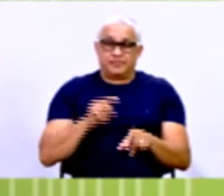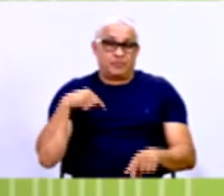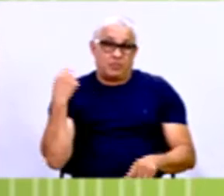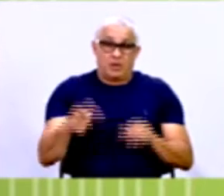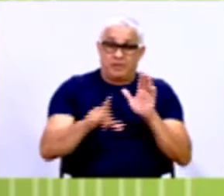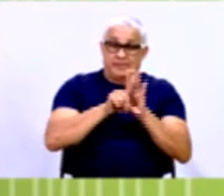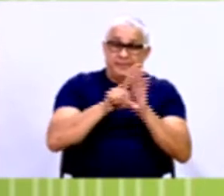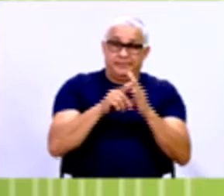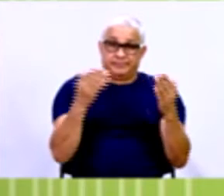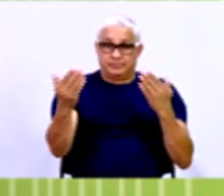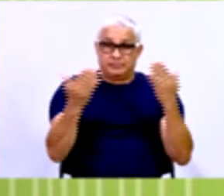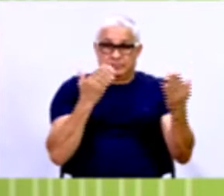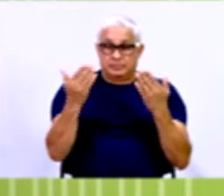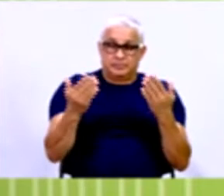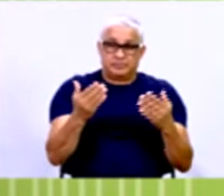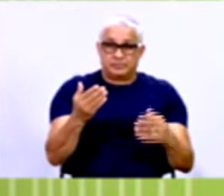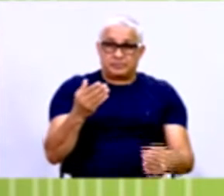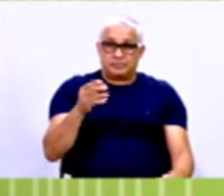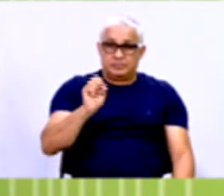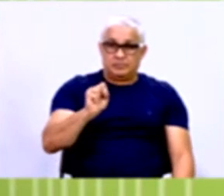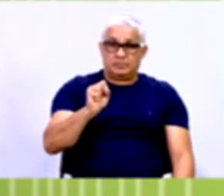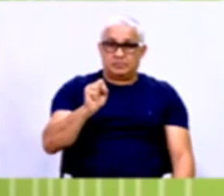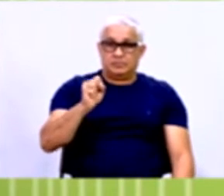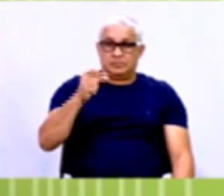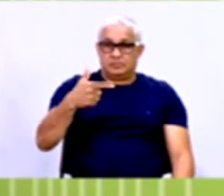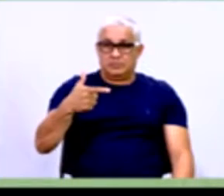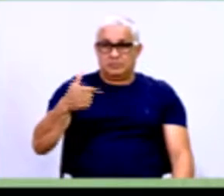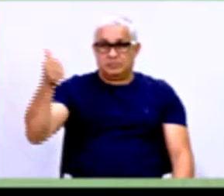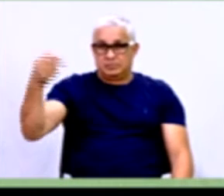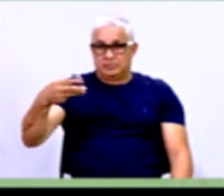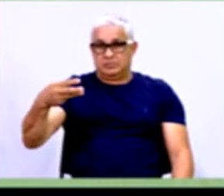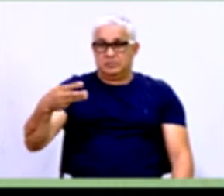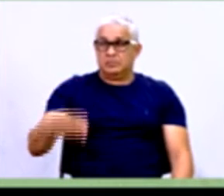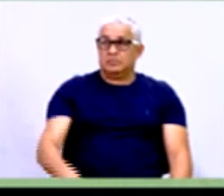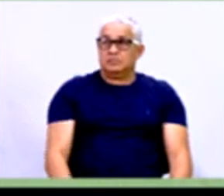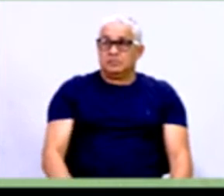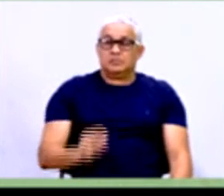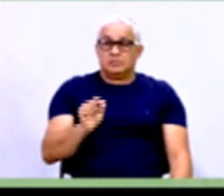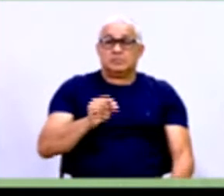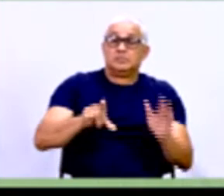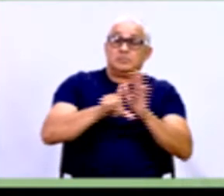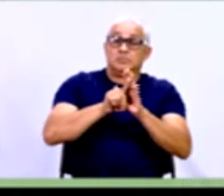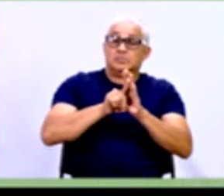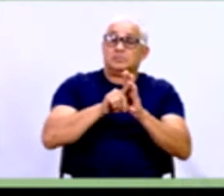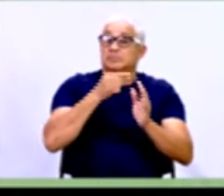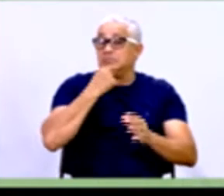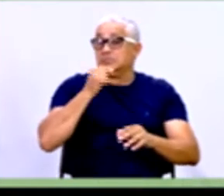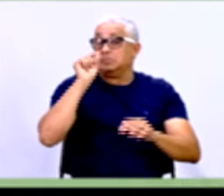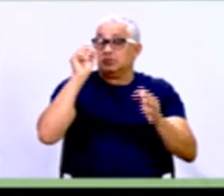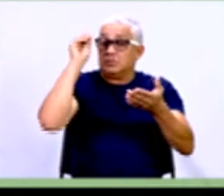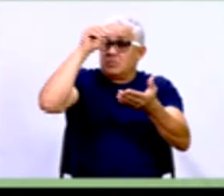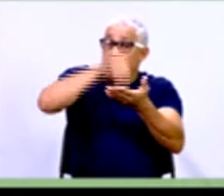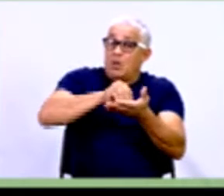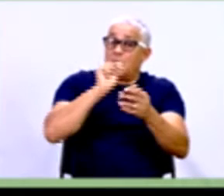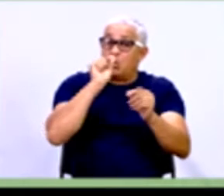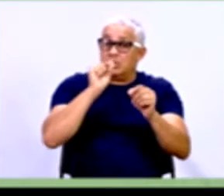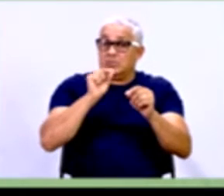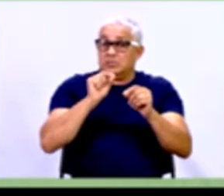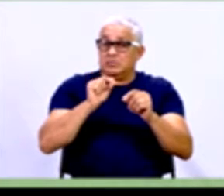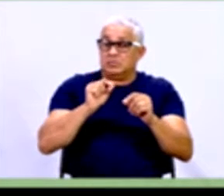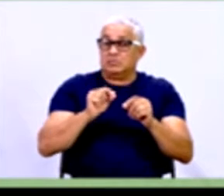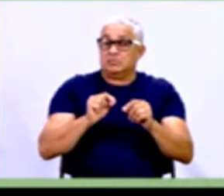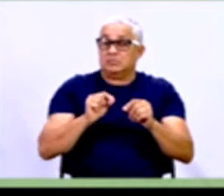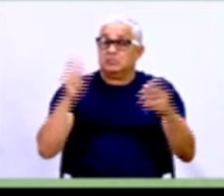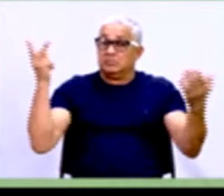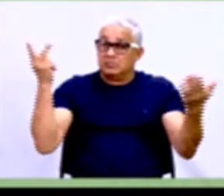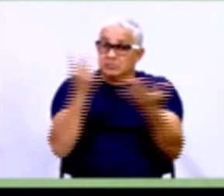Lei 8213, nós observamos que o legislador coloca? Ele coloca que é um acidente ocasionado